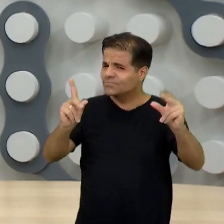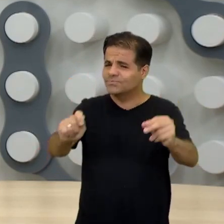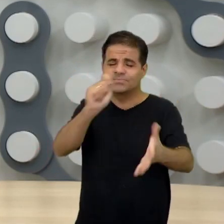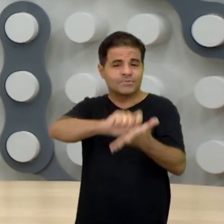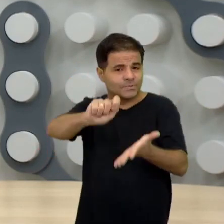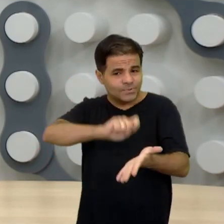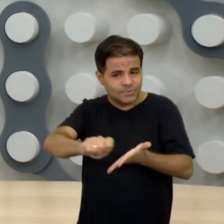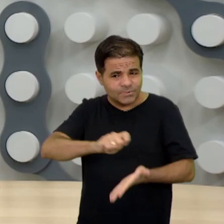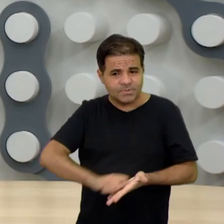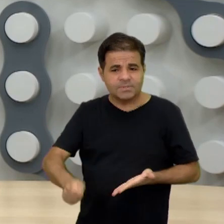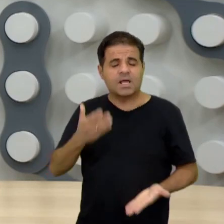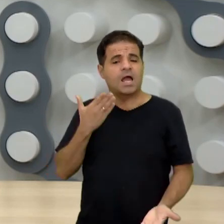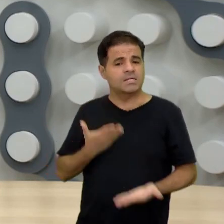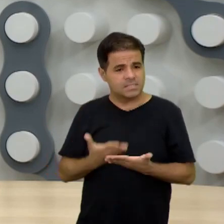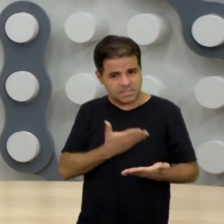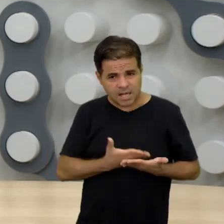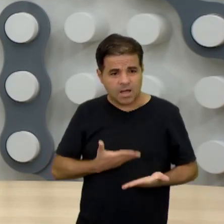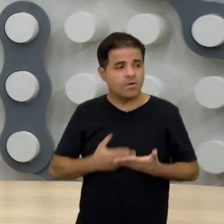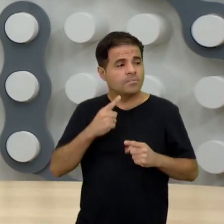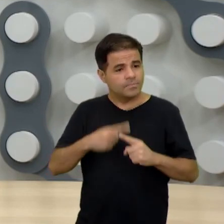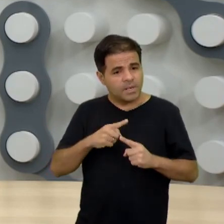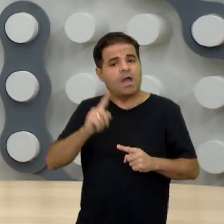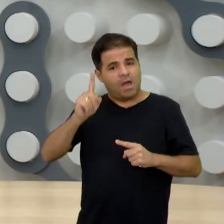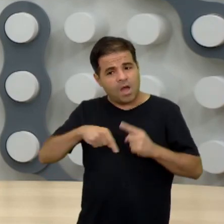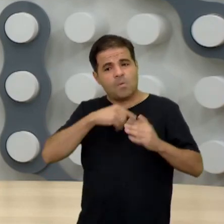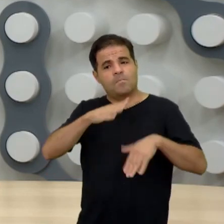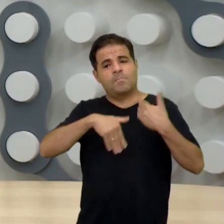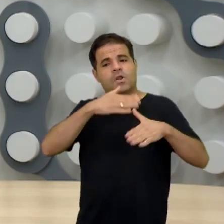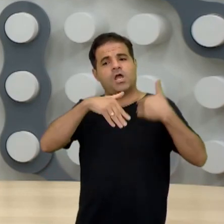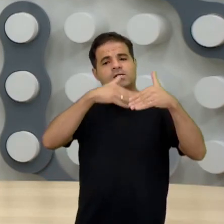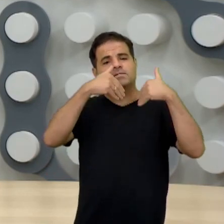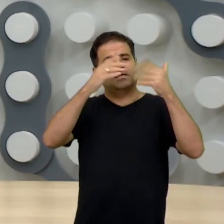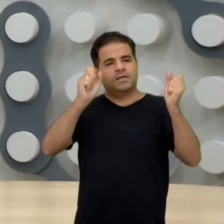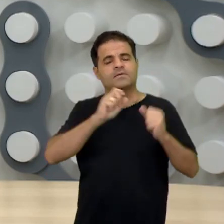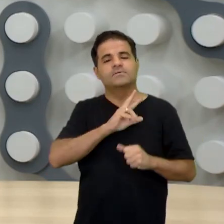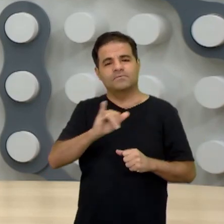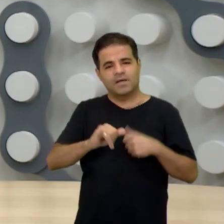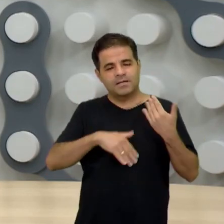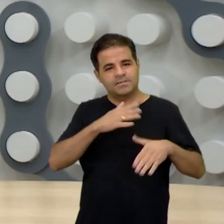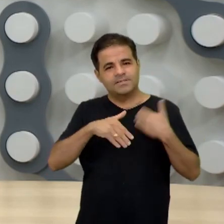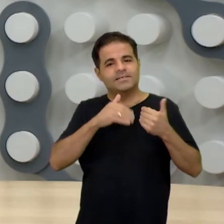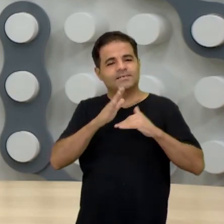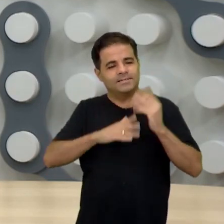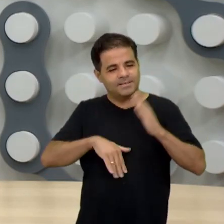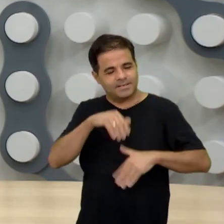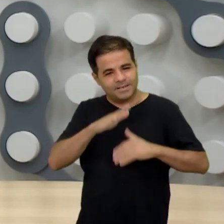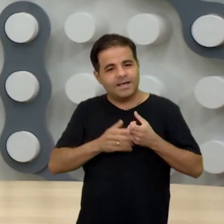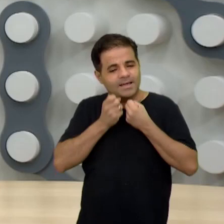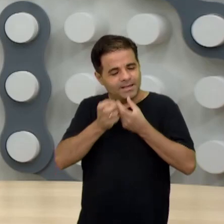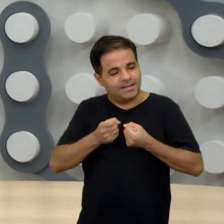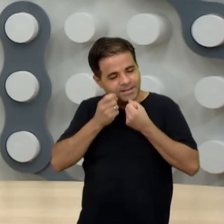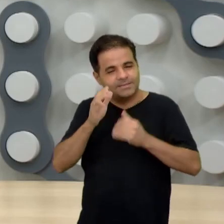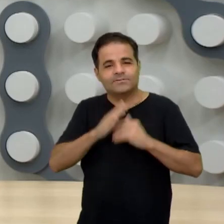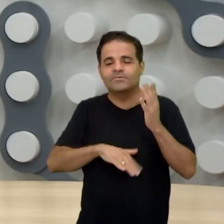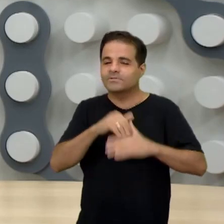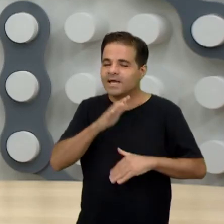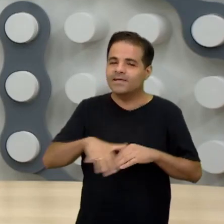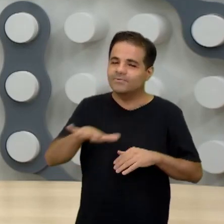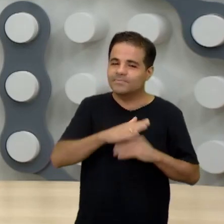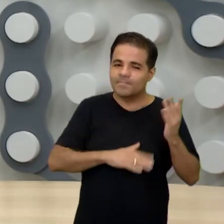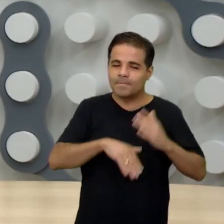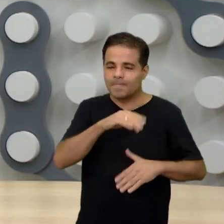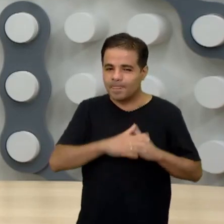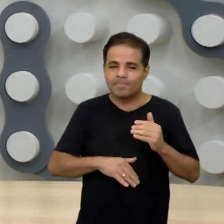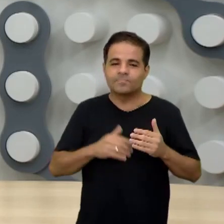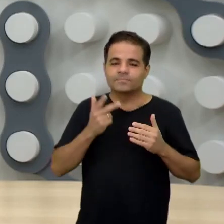fazendo durante as aulas. Porque é um processo, tá? É um processo que você vai desenvolvendo a partir das primeiras informações, passando pelo